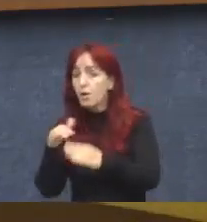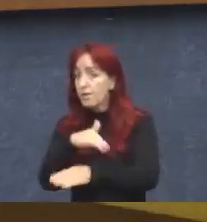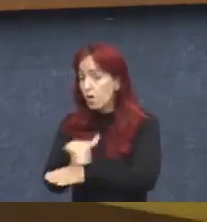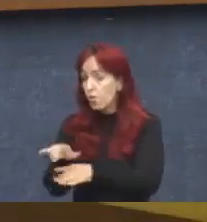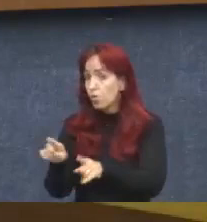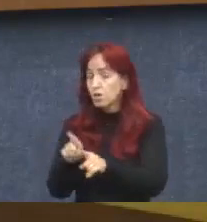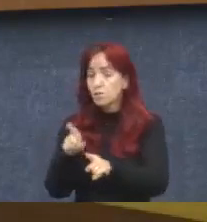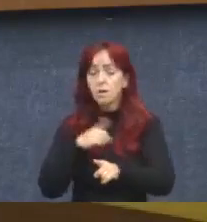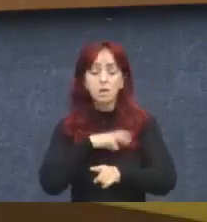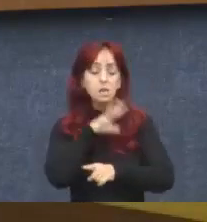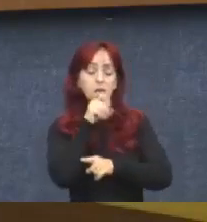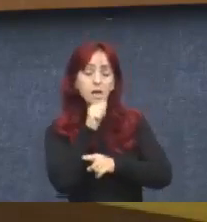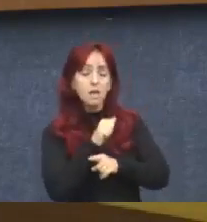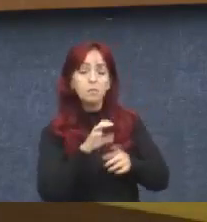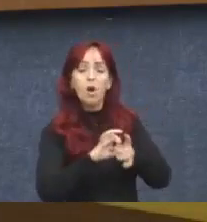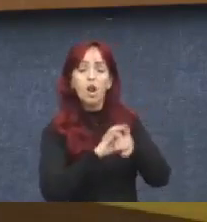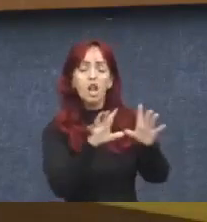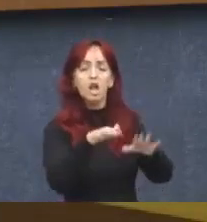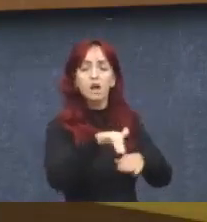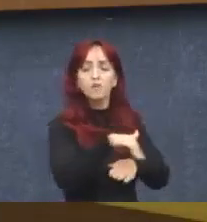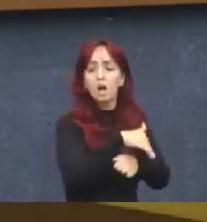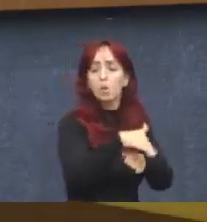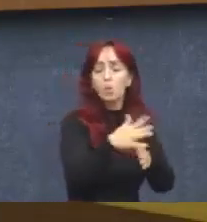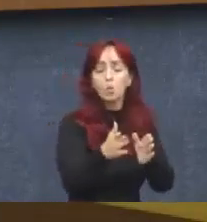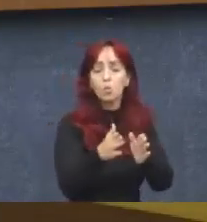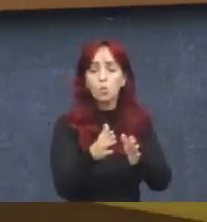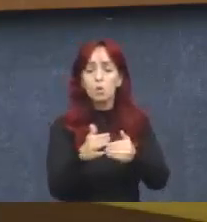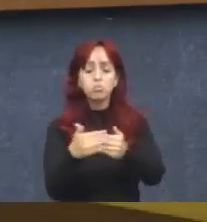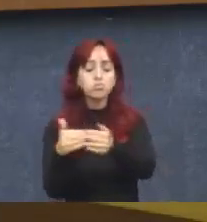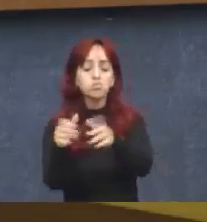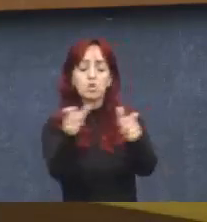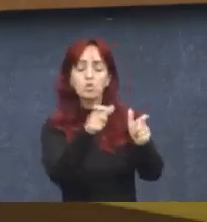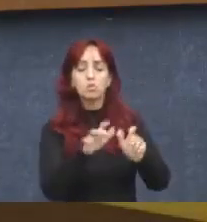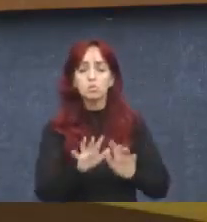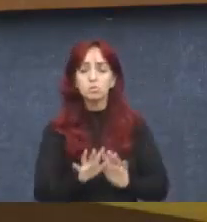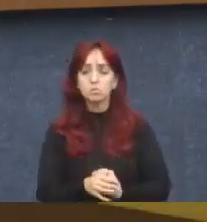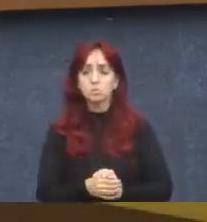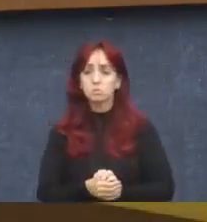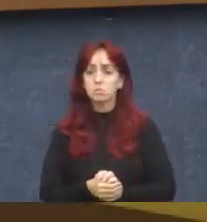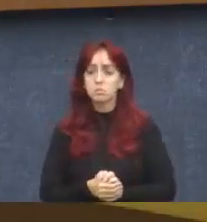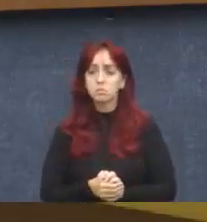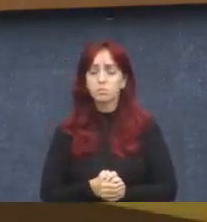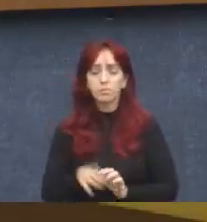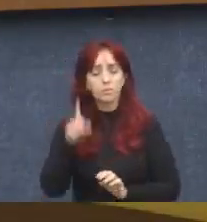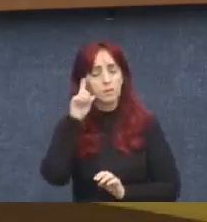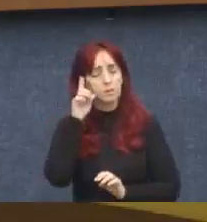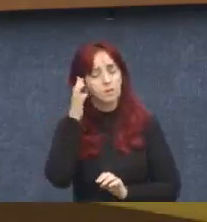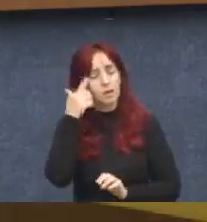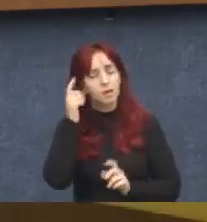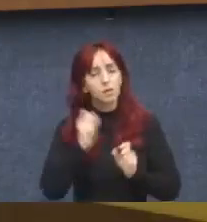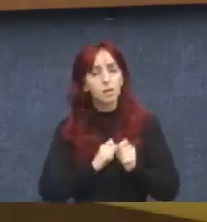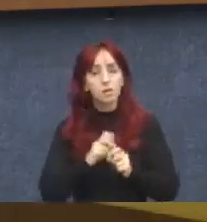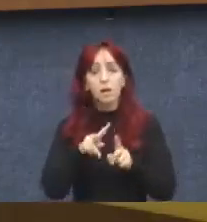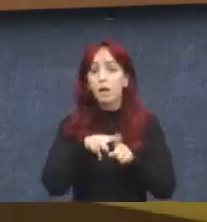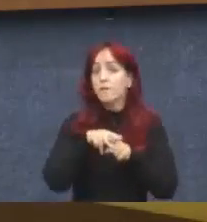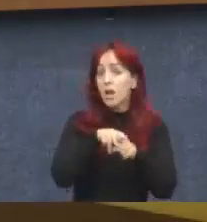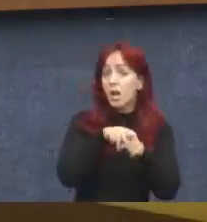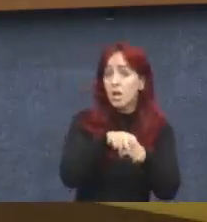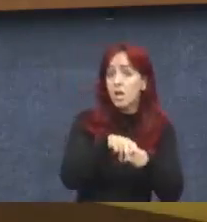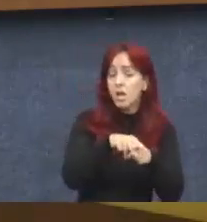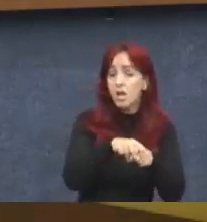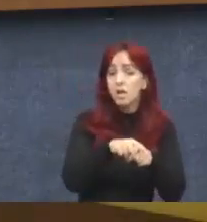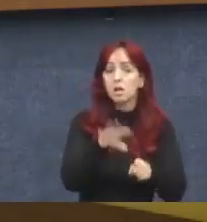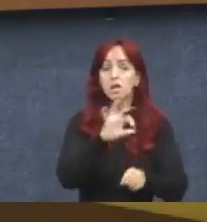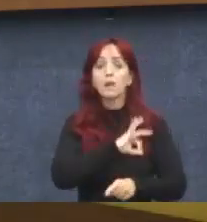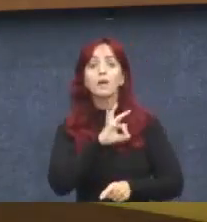cidade. Sabe assim? O quê? da cavalaria da PM. Cadê a discussão da cavalaria